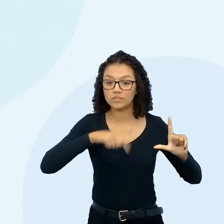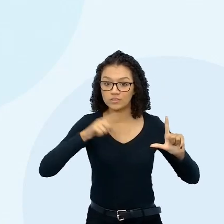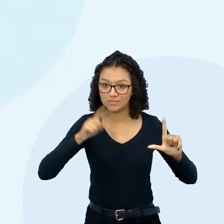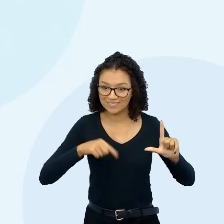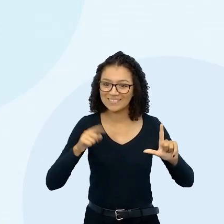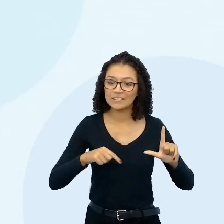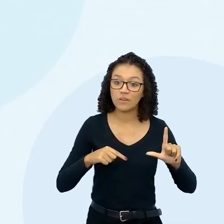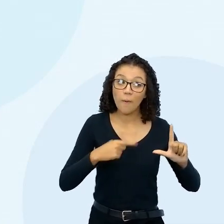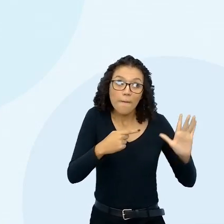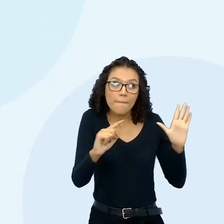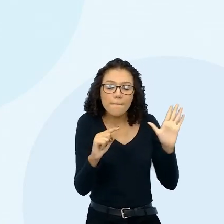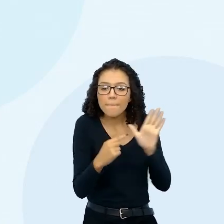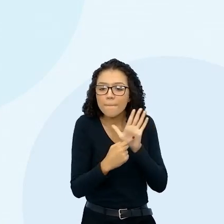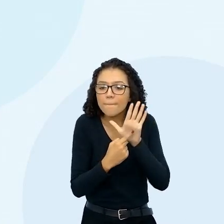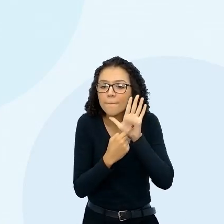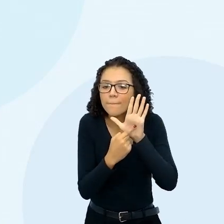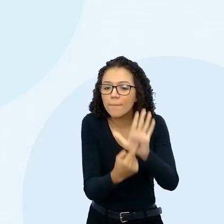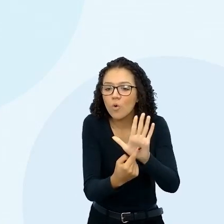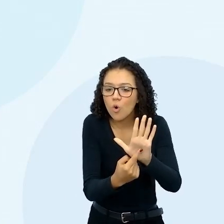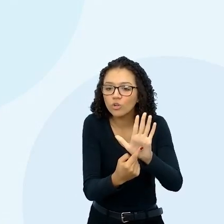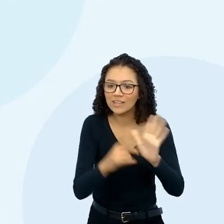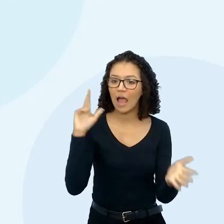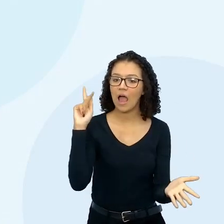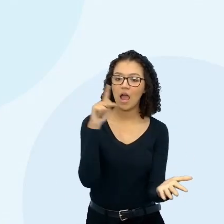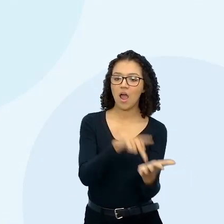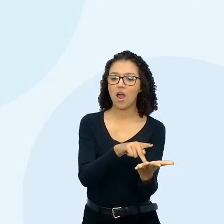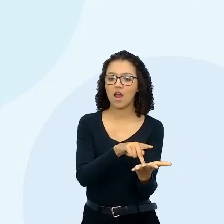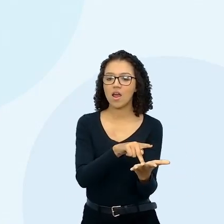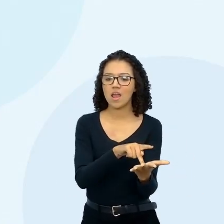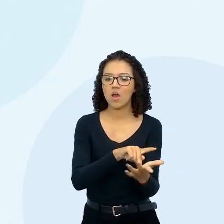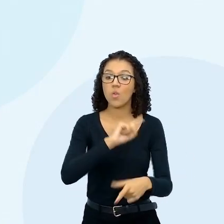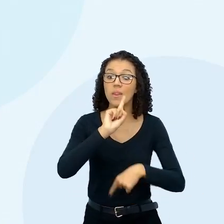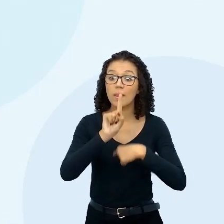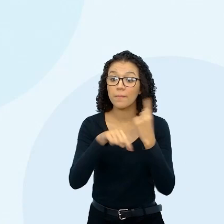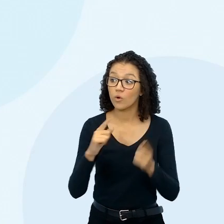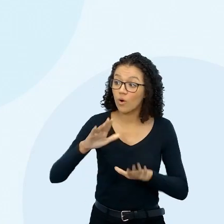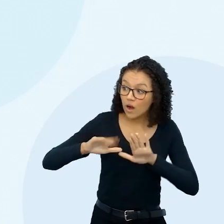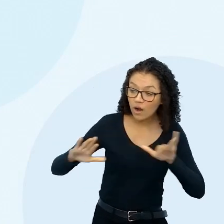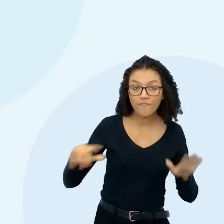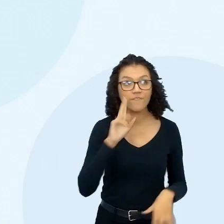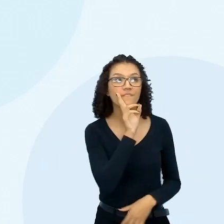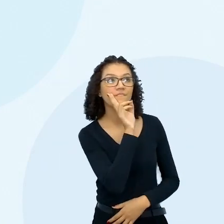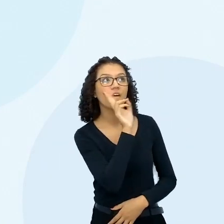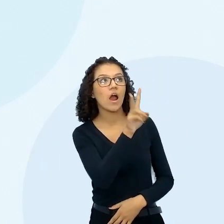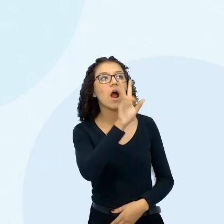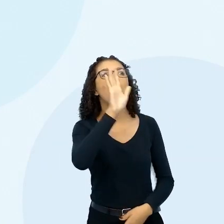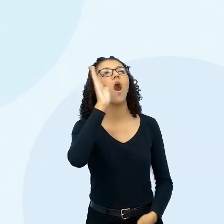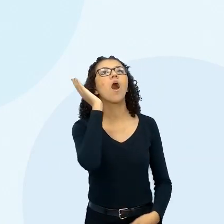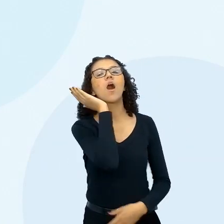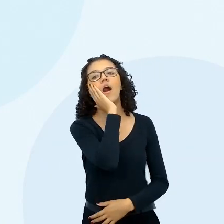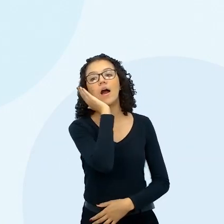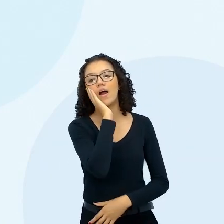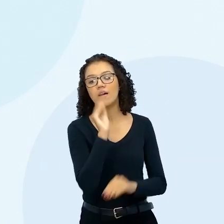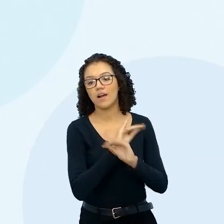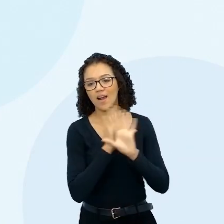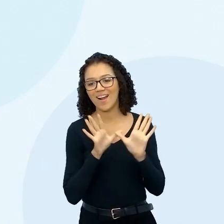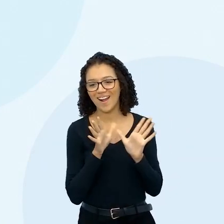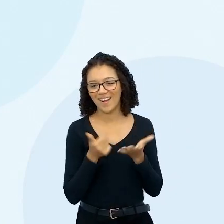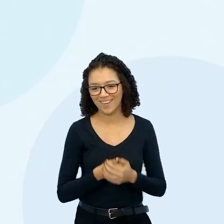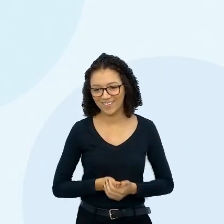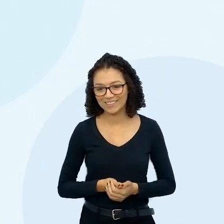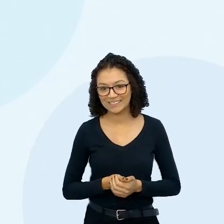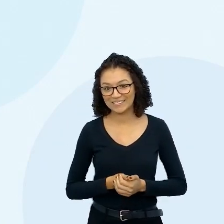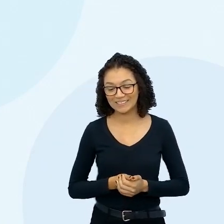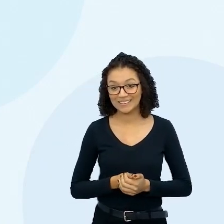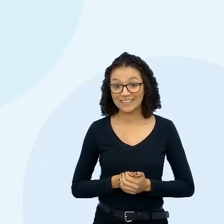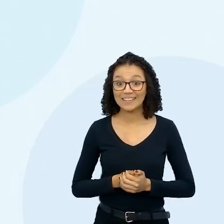para trazer dados para a construção de uma argumentação coerente. Correto. Inclusive para que